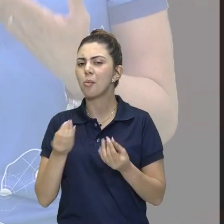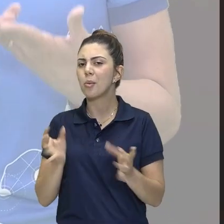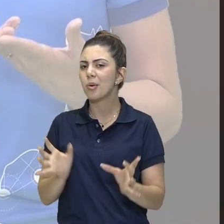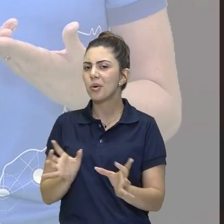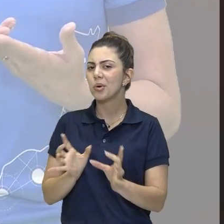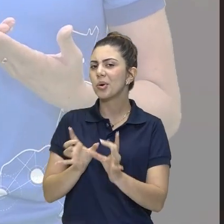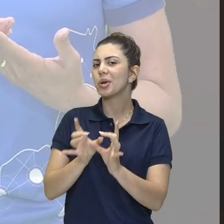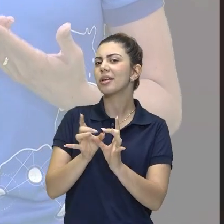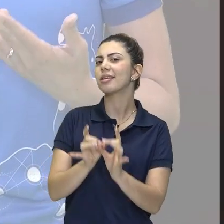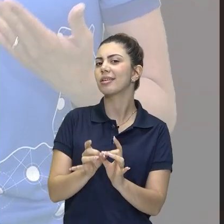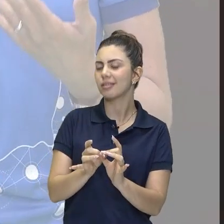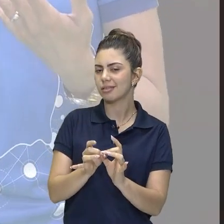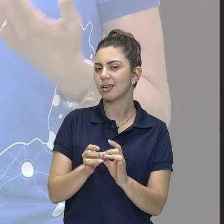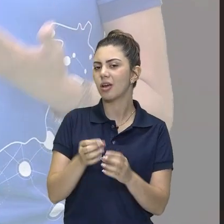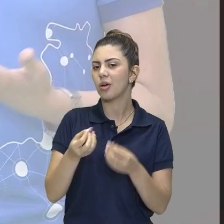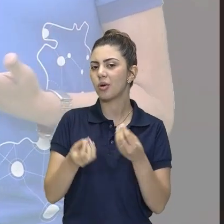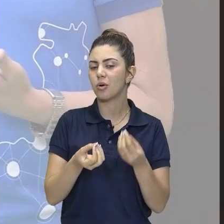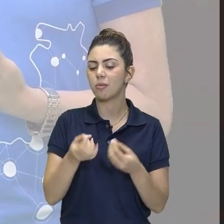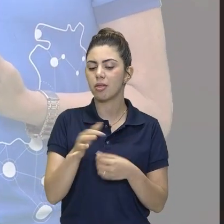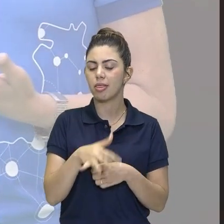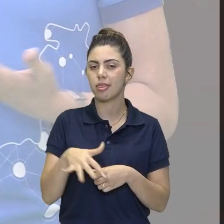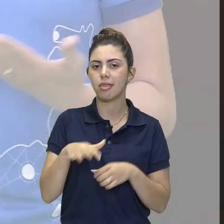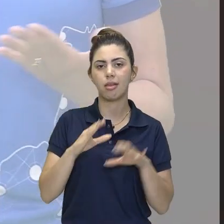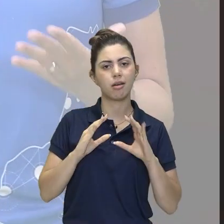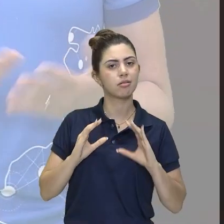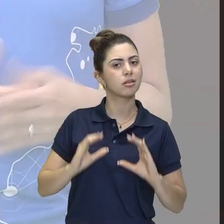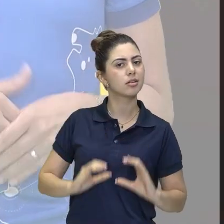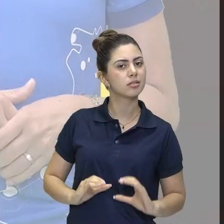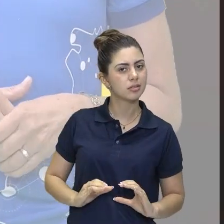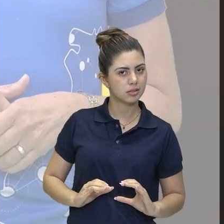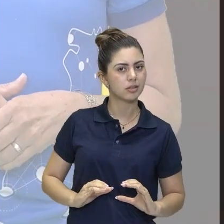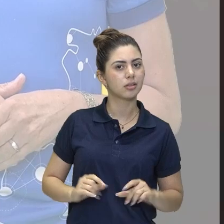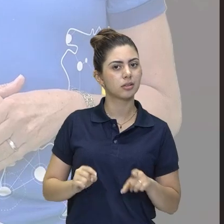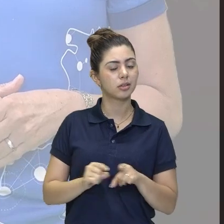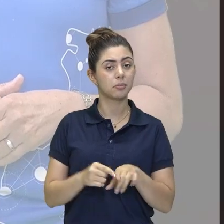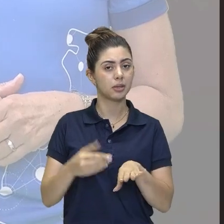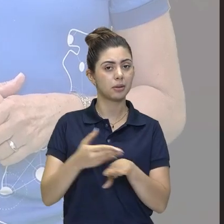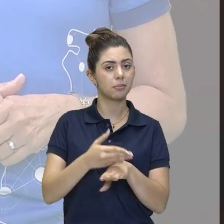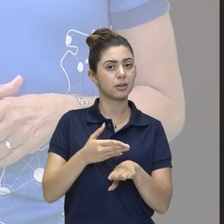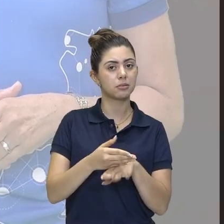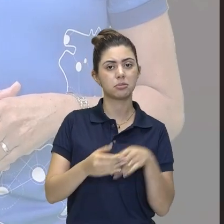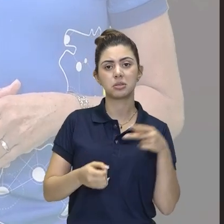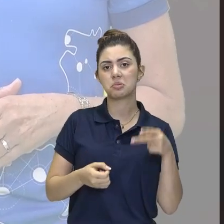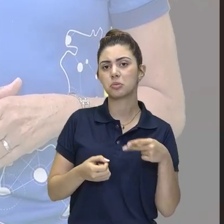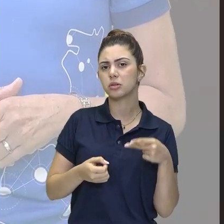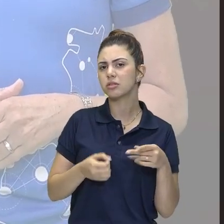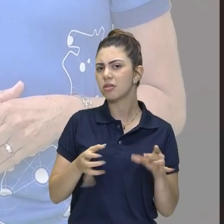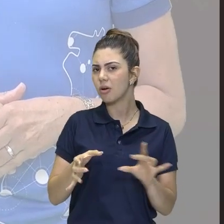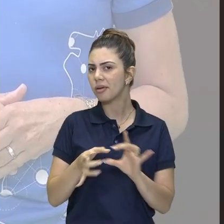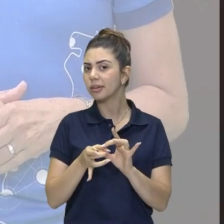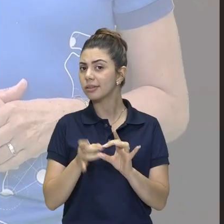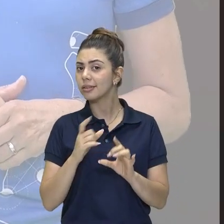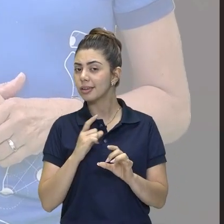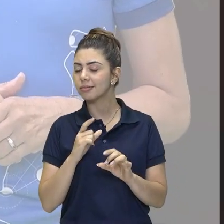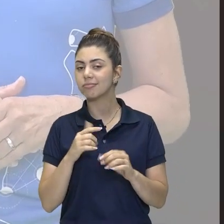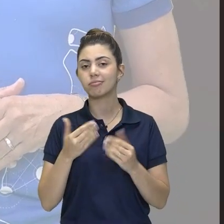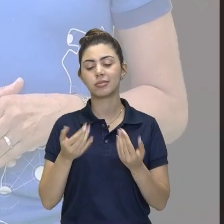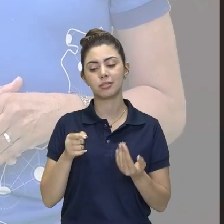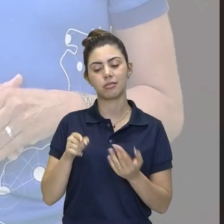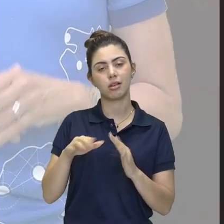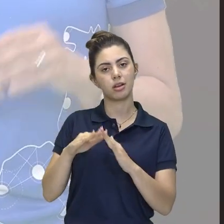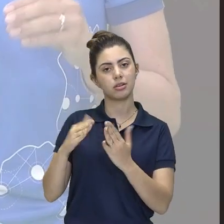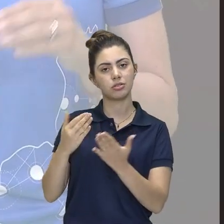conecta diretamente com a questão da cidadania e da participação política. A escola se mantém